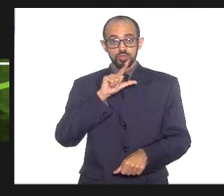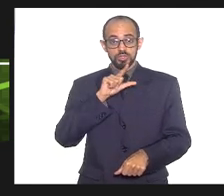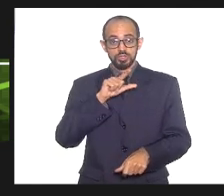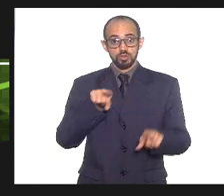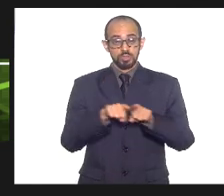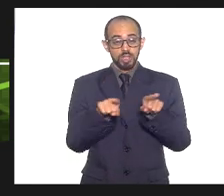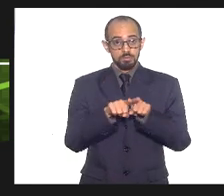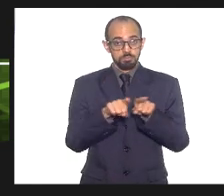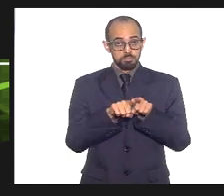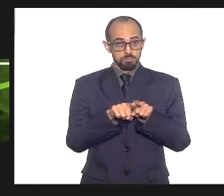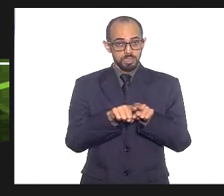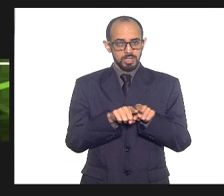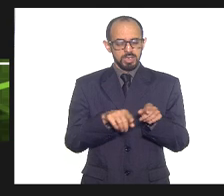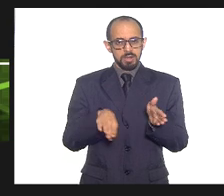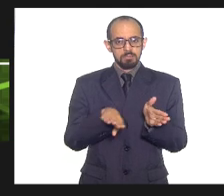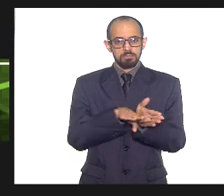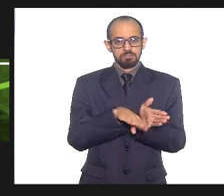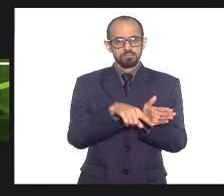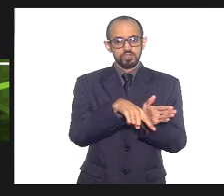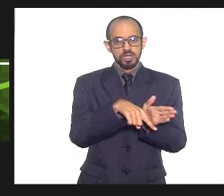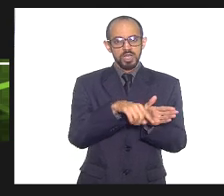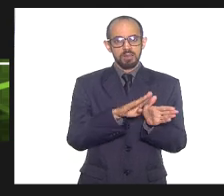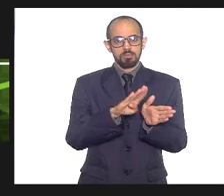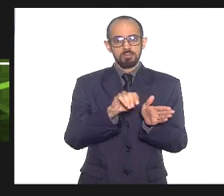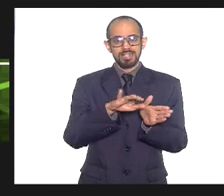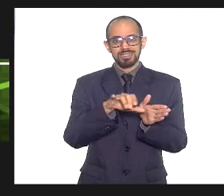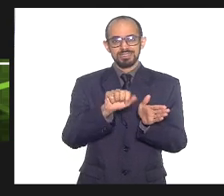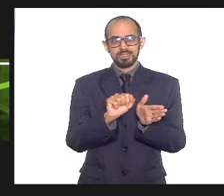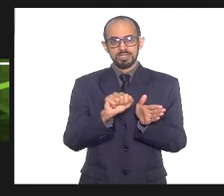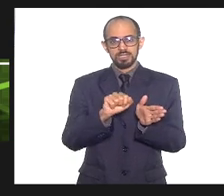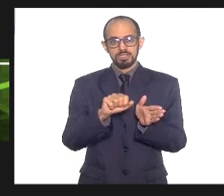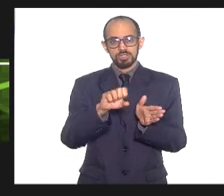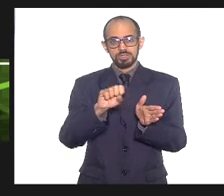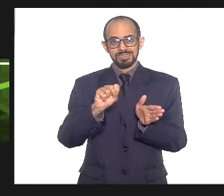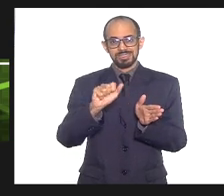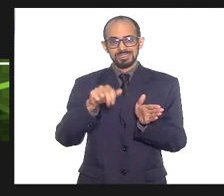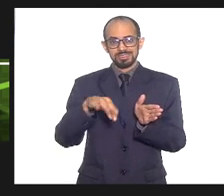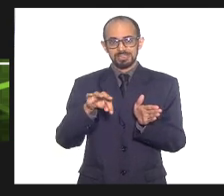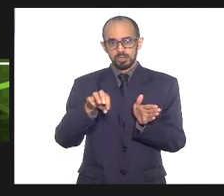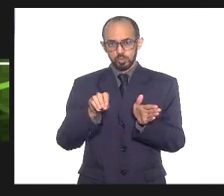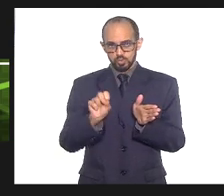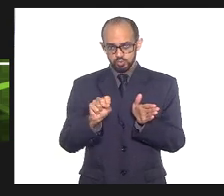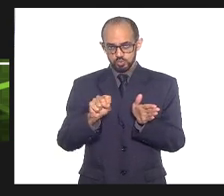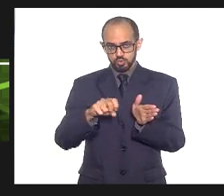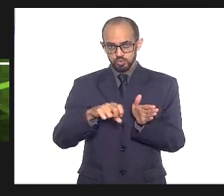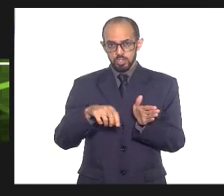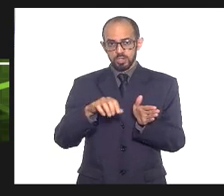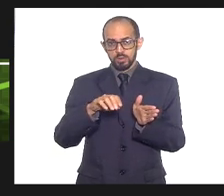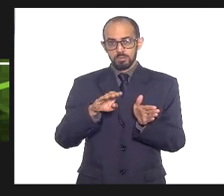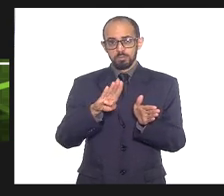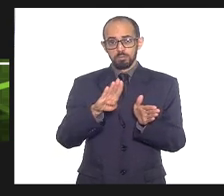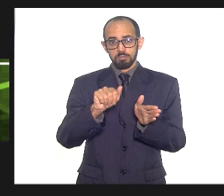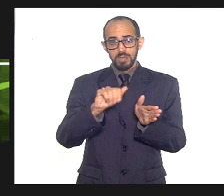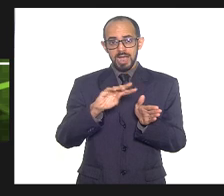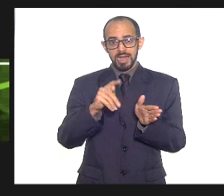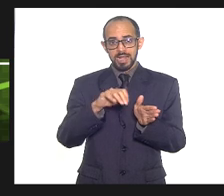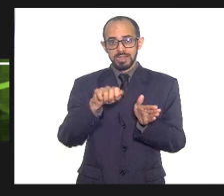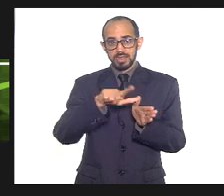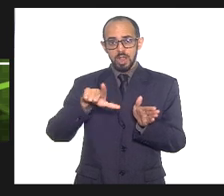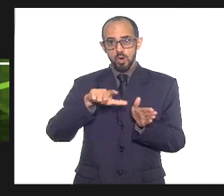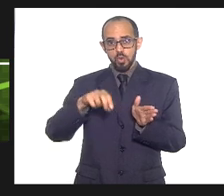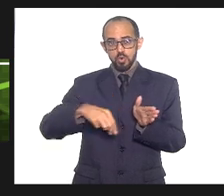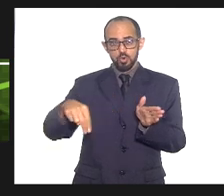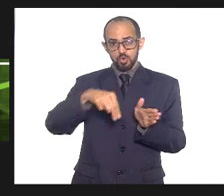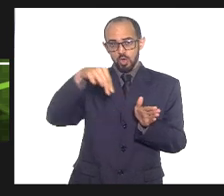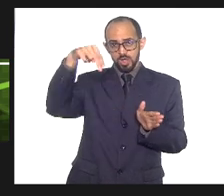de Santos, o Bacalhau na Bacia de Santos, ok? Bacalhau Norte, na época do leilão, denominado